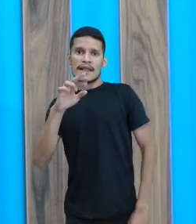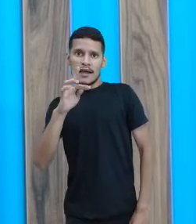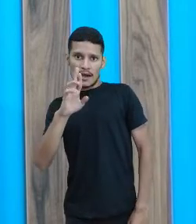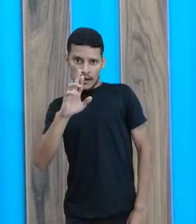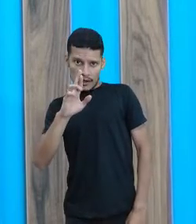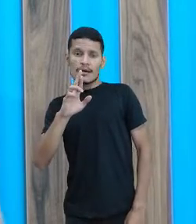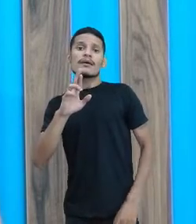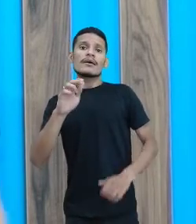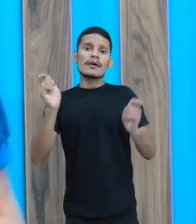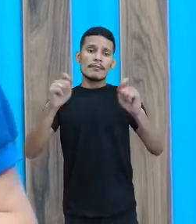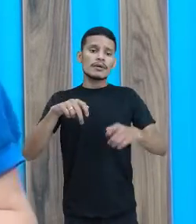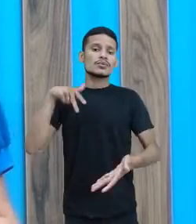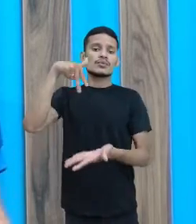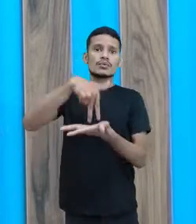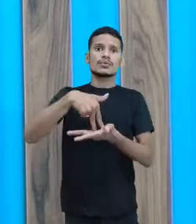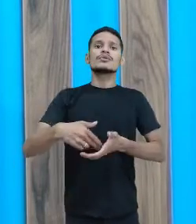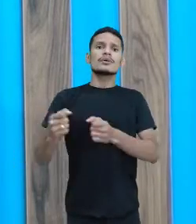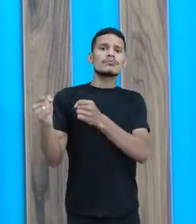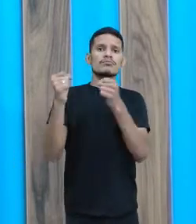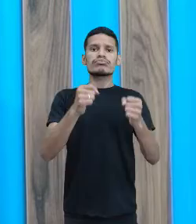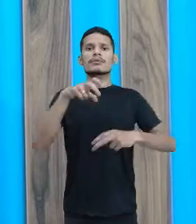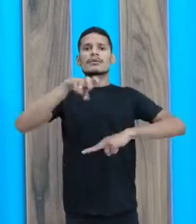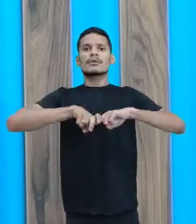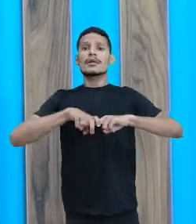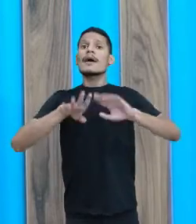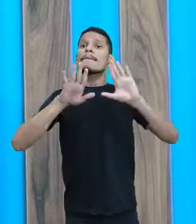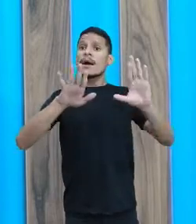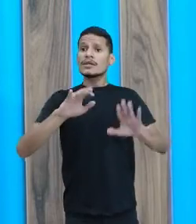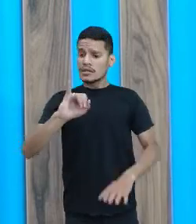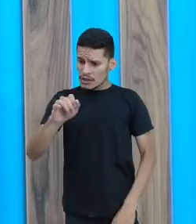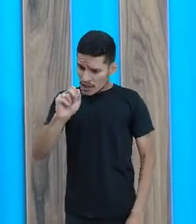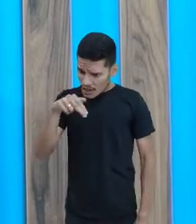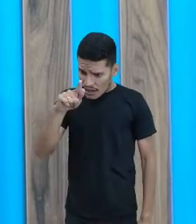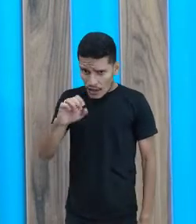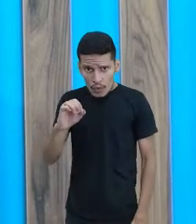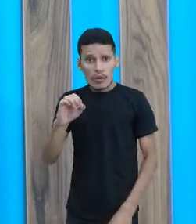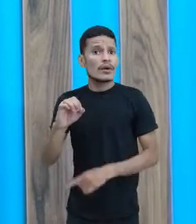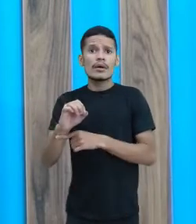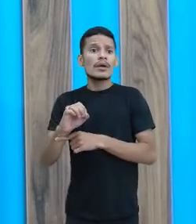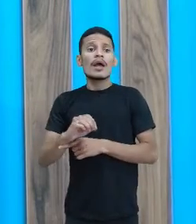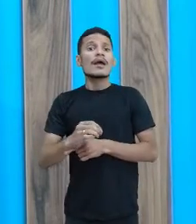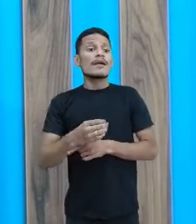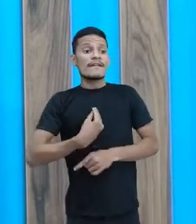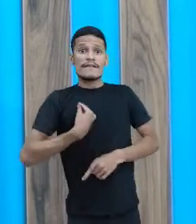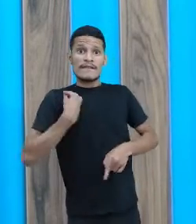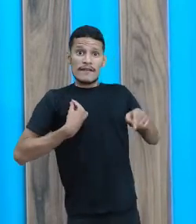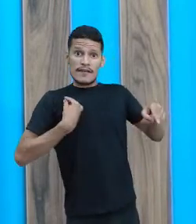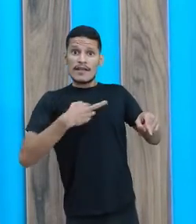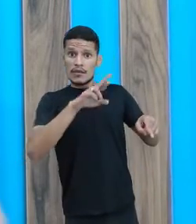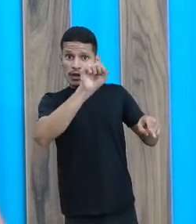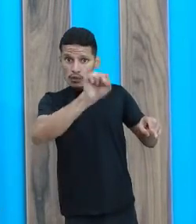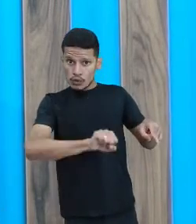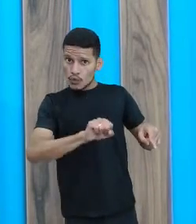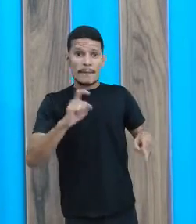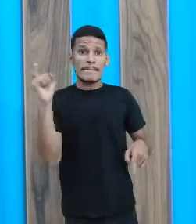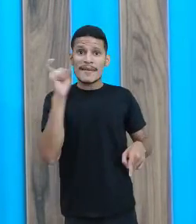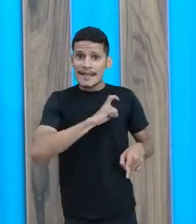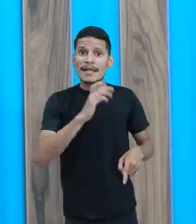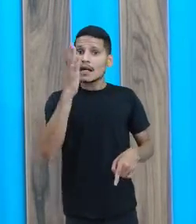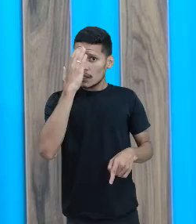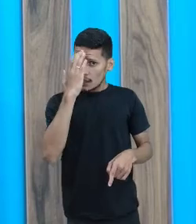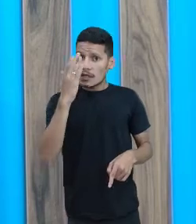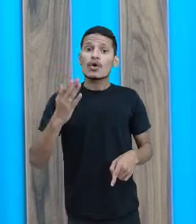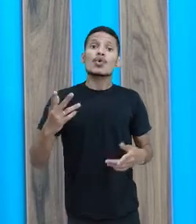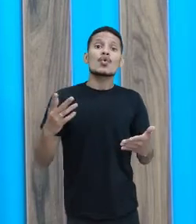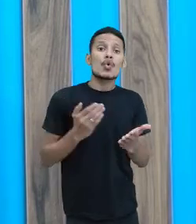aí, assumisse, né, a cadeira. Só que o Jango não tinha fugido do Brasil, ele estava no Rio Grande do Sul. Então isso é uma mentira, então já começa